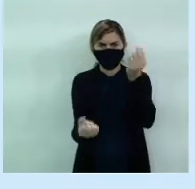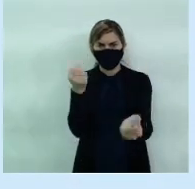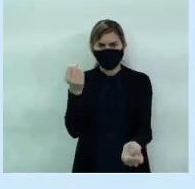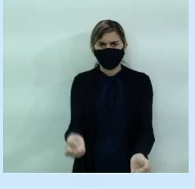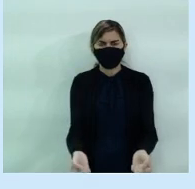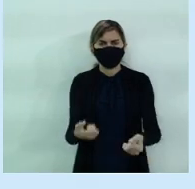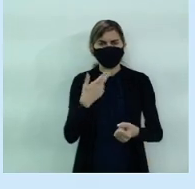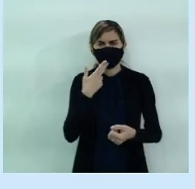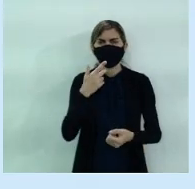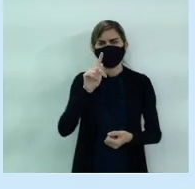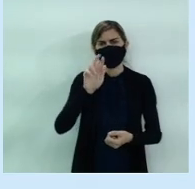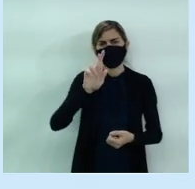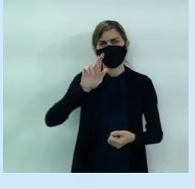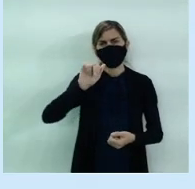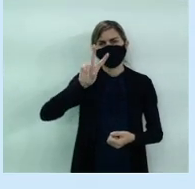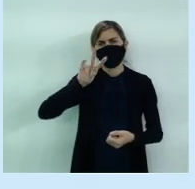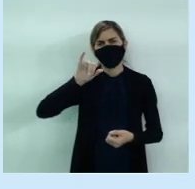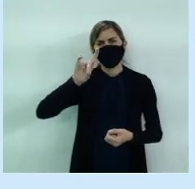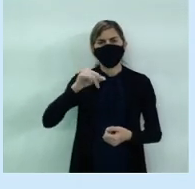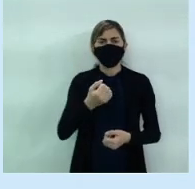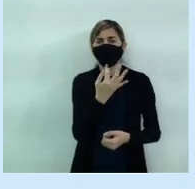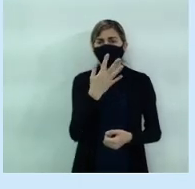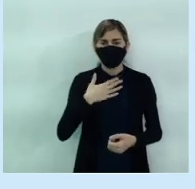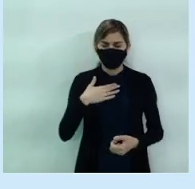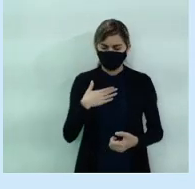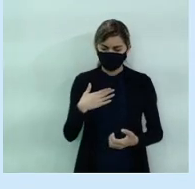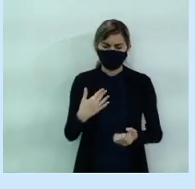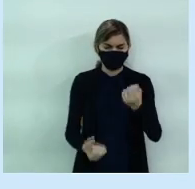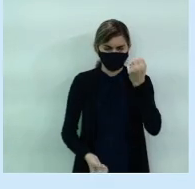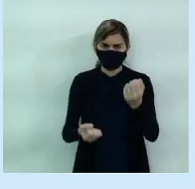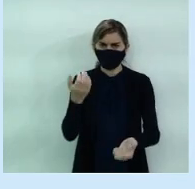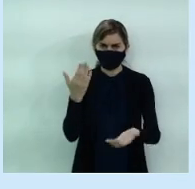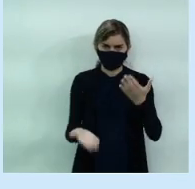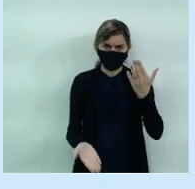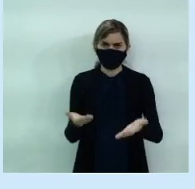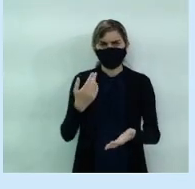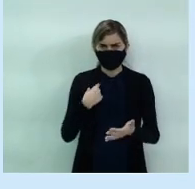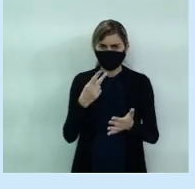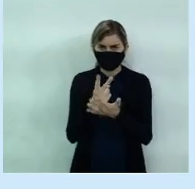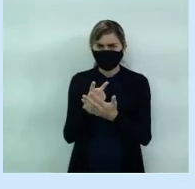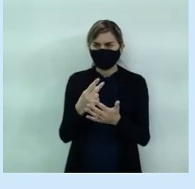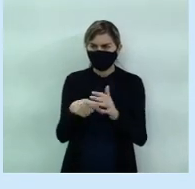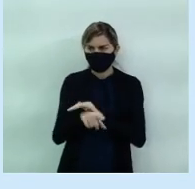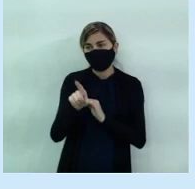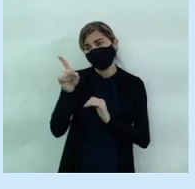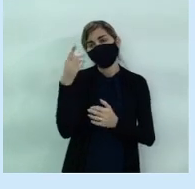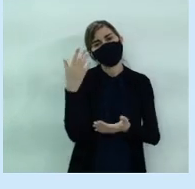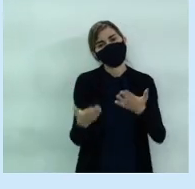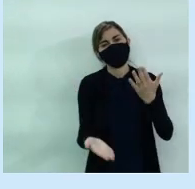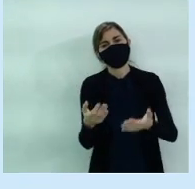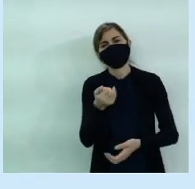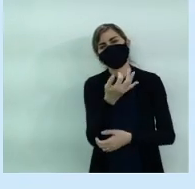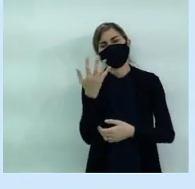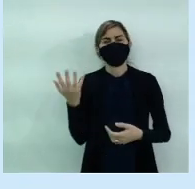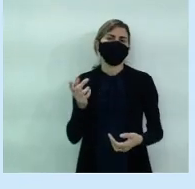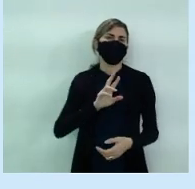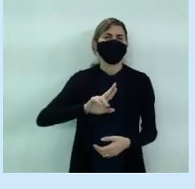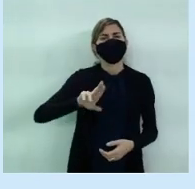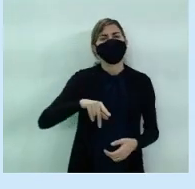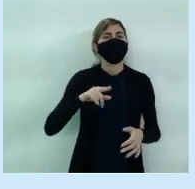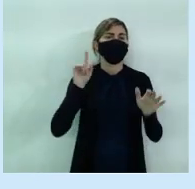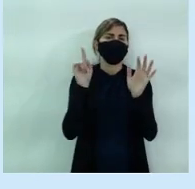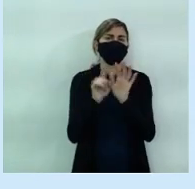da gravidade. Não é quanto eu peso. A gente sempre pergunta, né? Tu pesa quanto? Não. Você tem